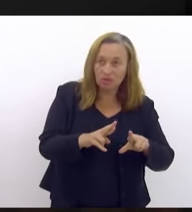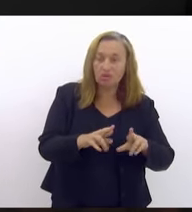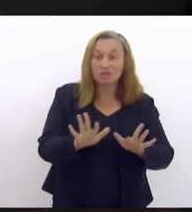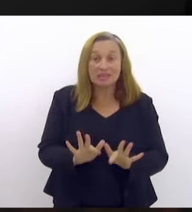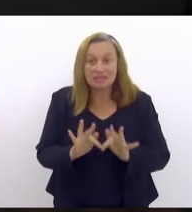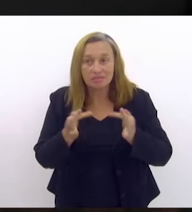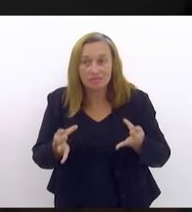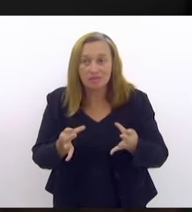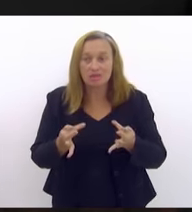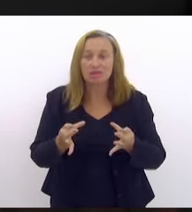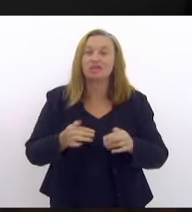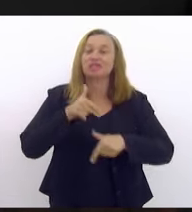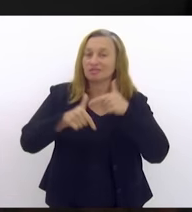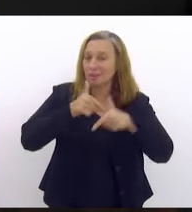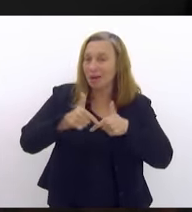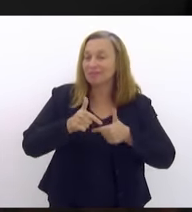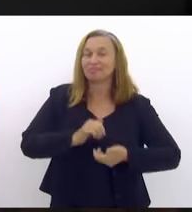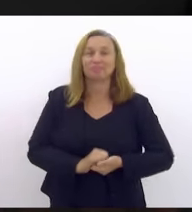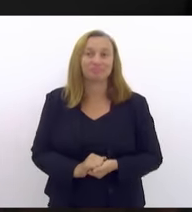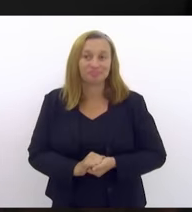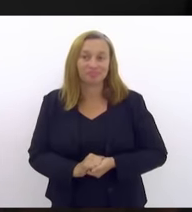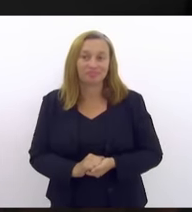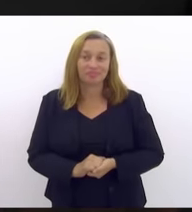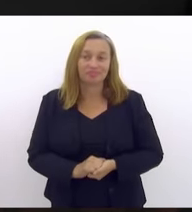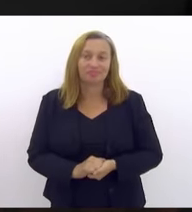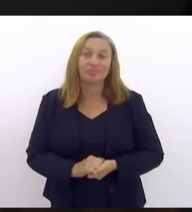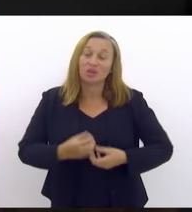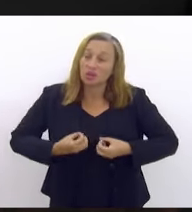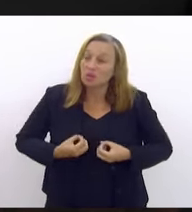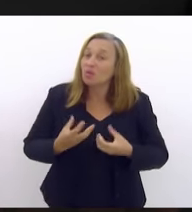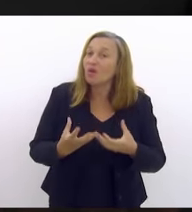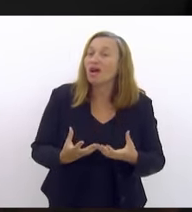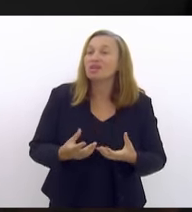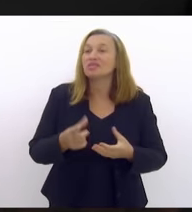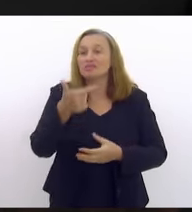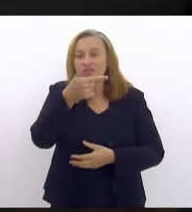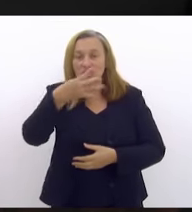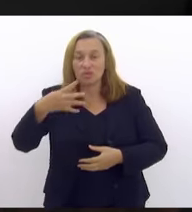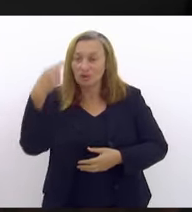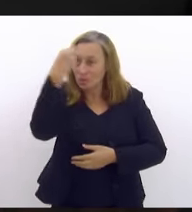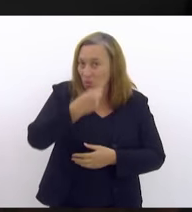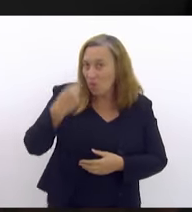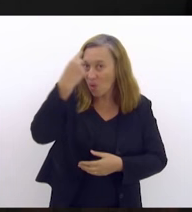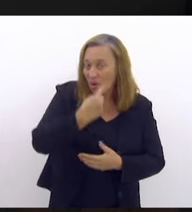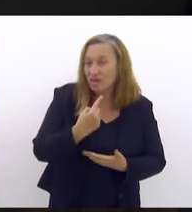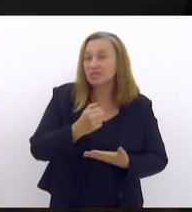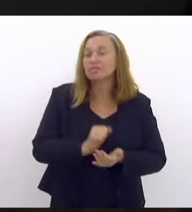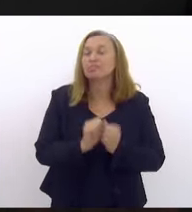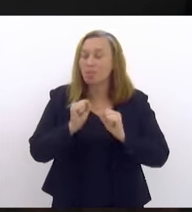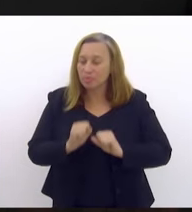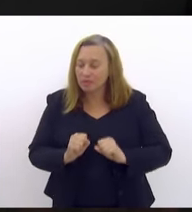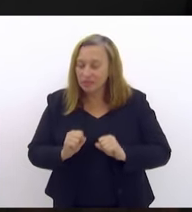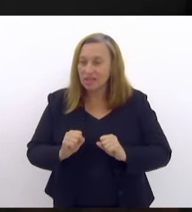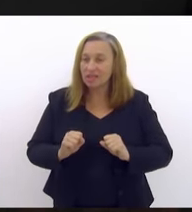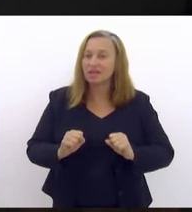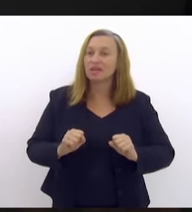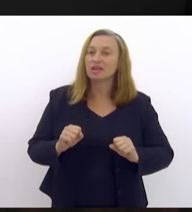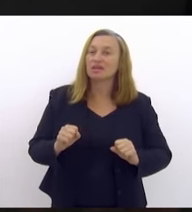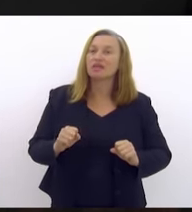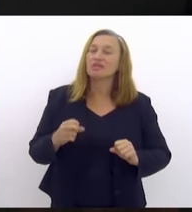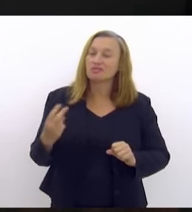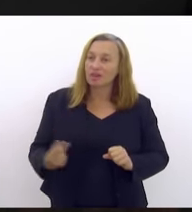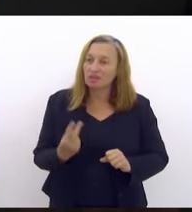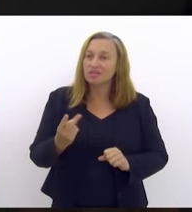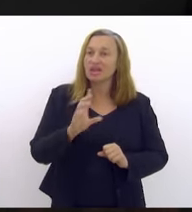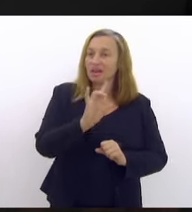uma política de trabalho. E é isso que eu tenho me doado 24 horas para poder honrar a cada